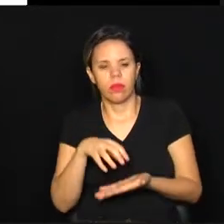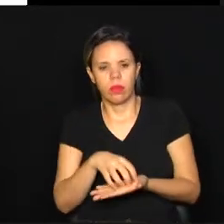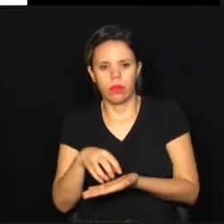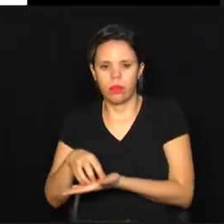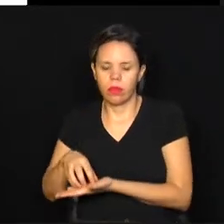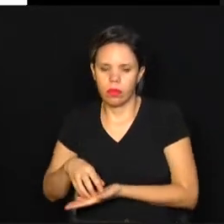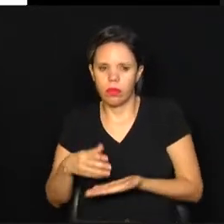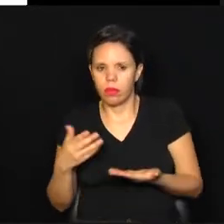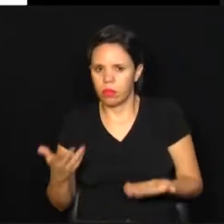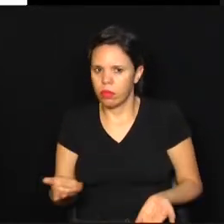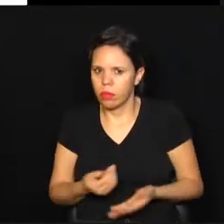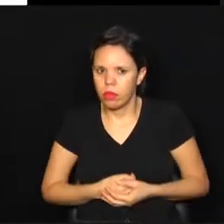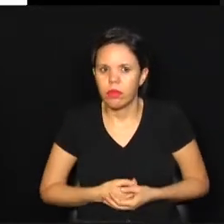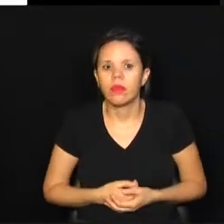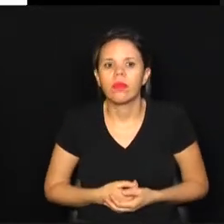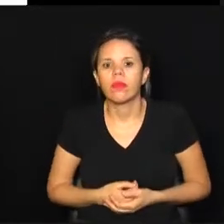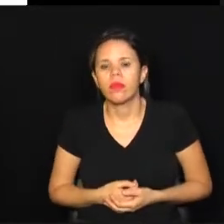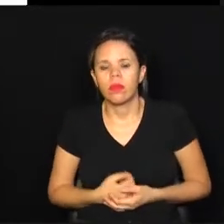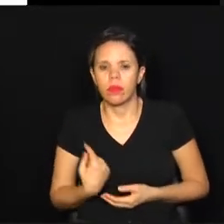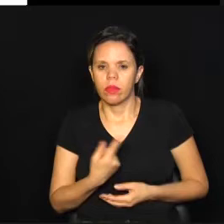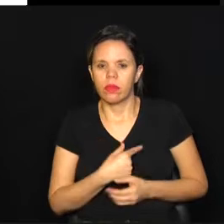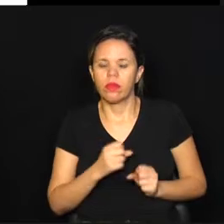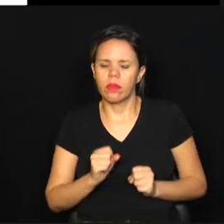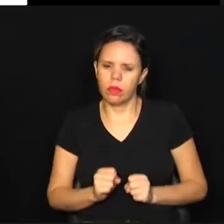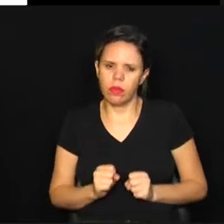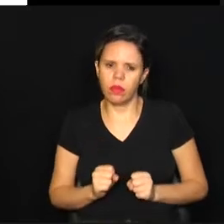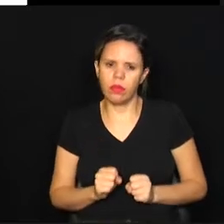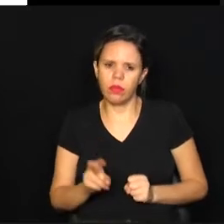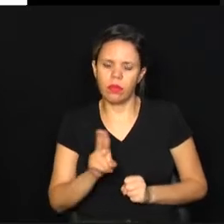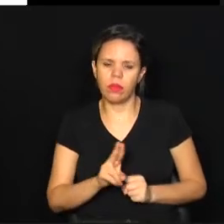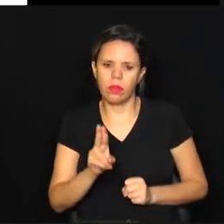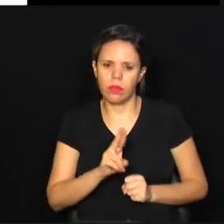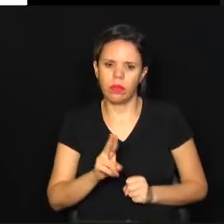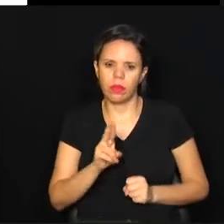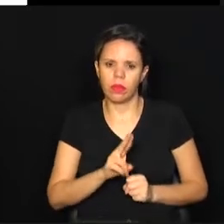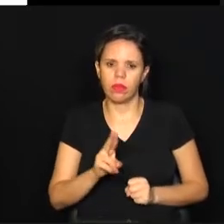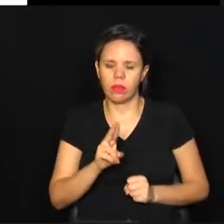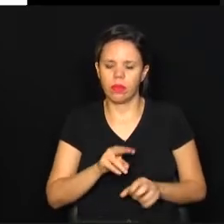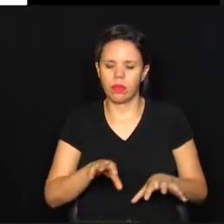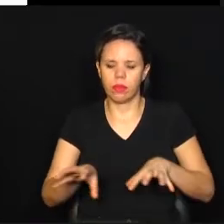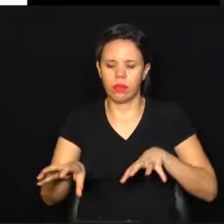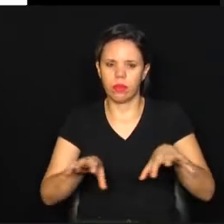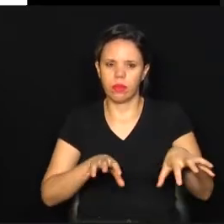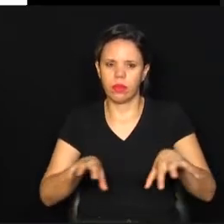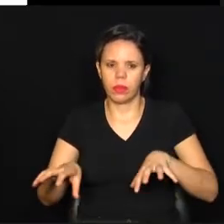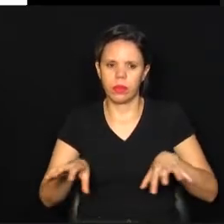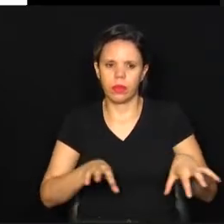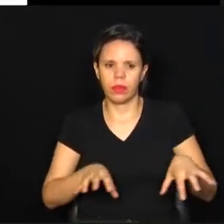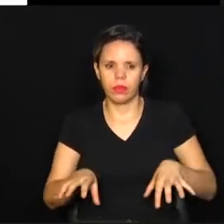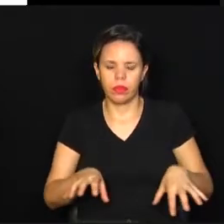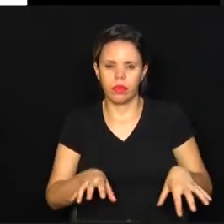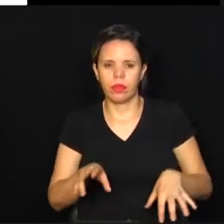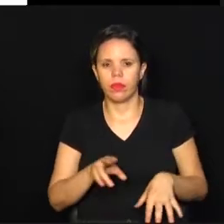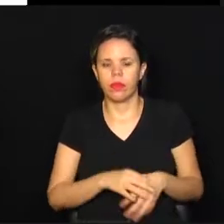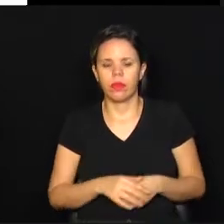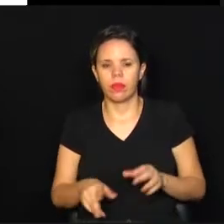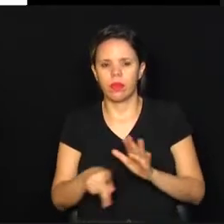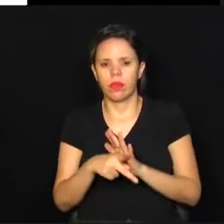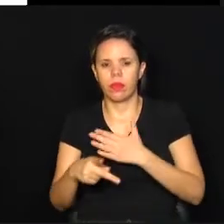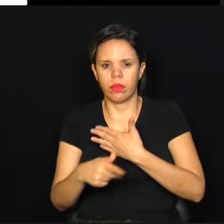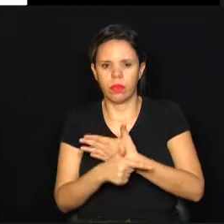centralidade? A gente pode usar o instrumento da descentralização, né? Através do próprio papel